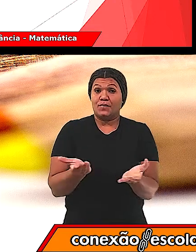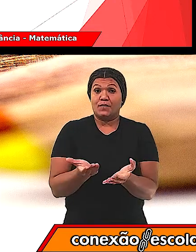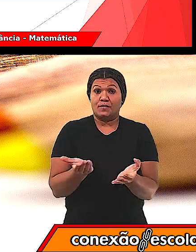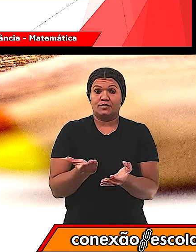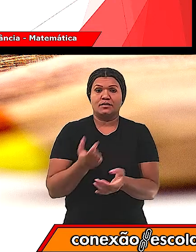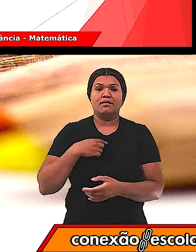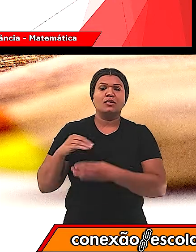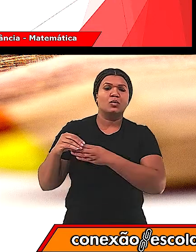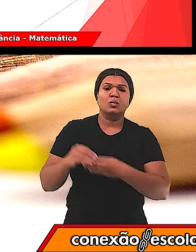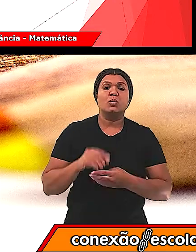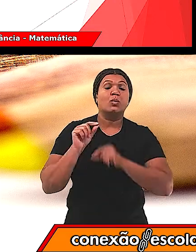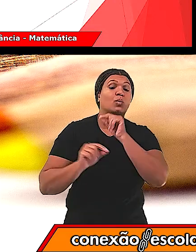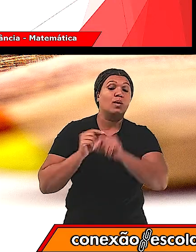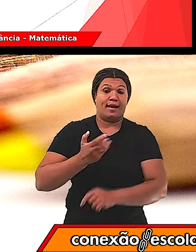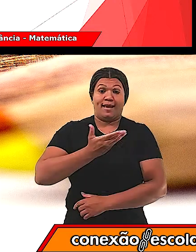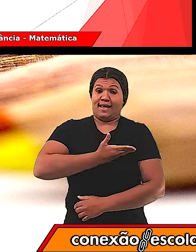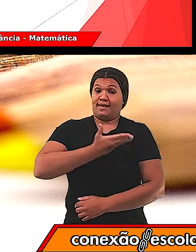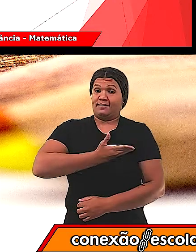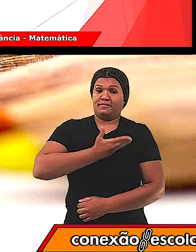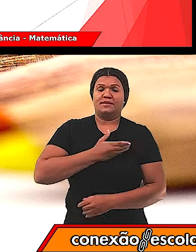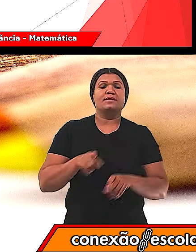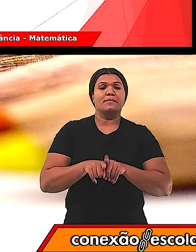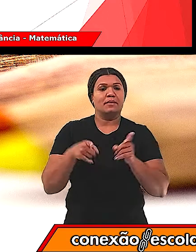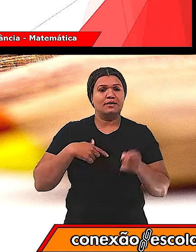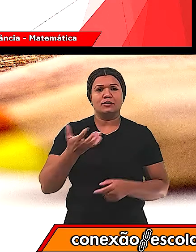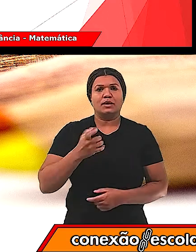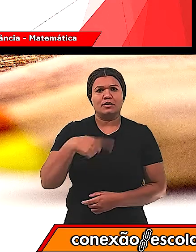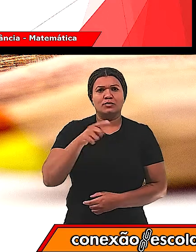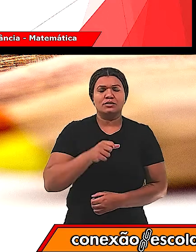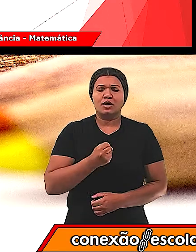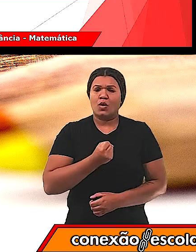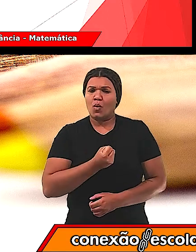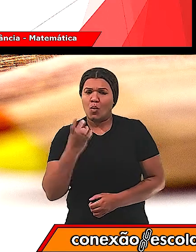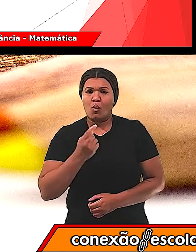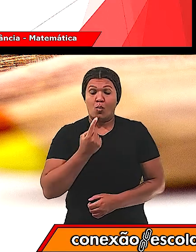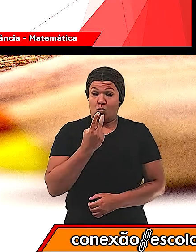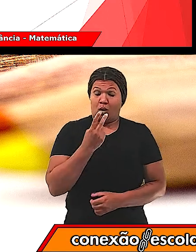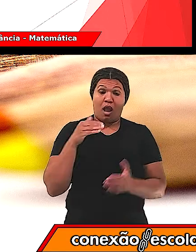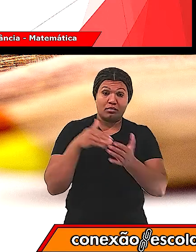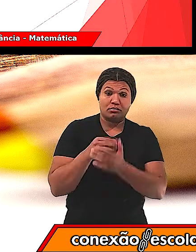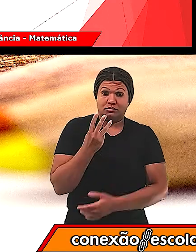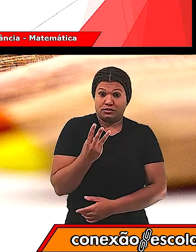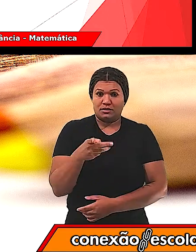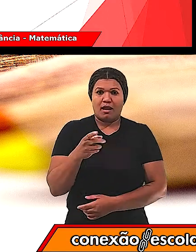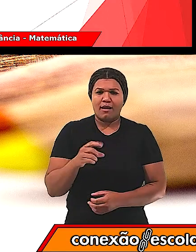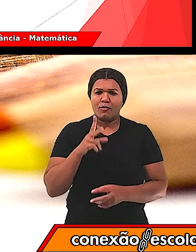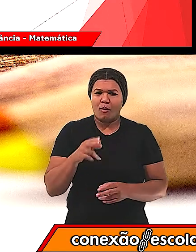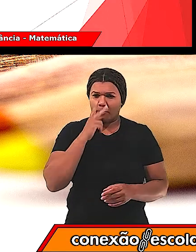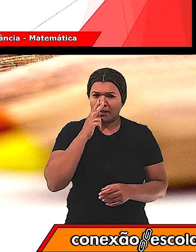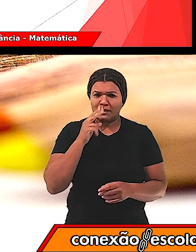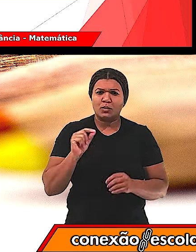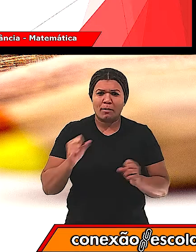uma amiga, mas eu quero que vocês contem até 3, porque ela vai aparecer como se fosse em